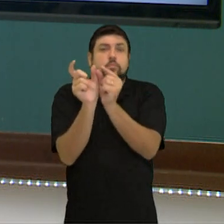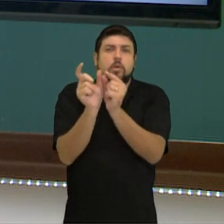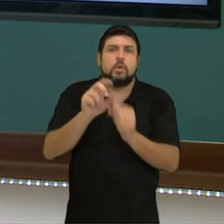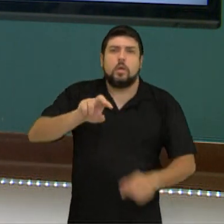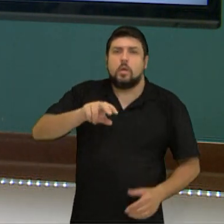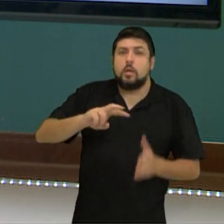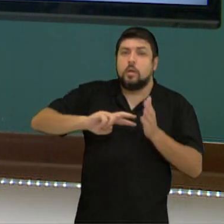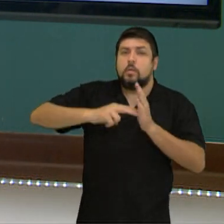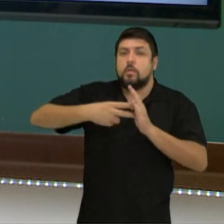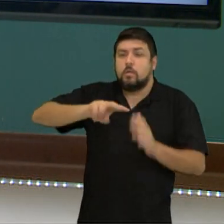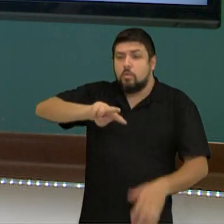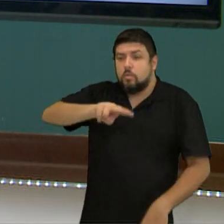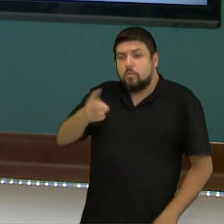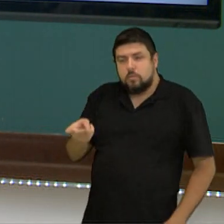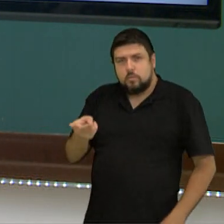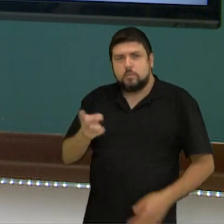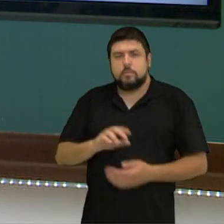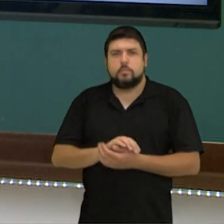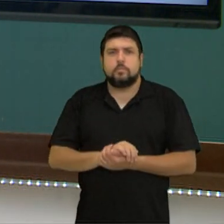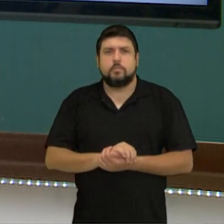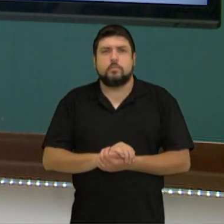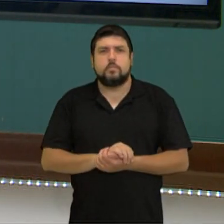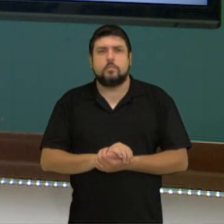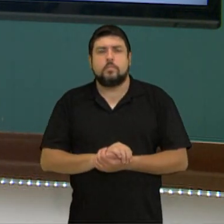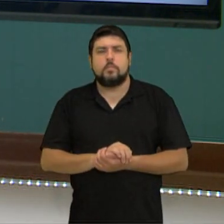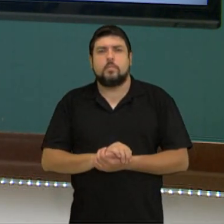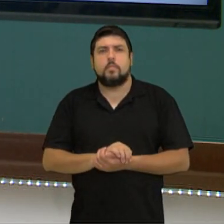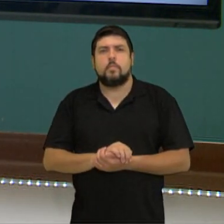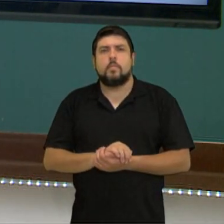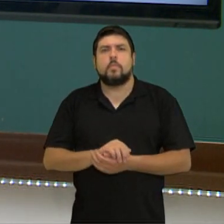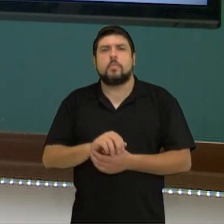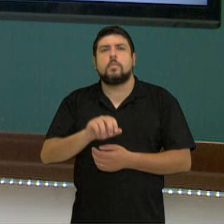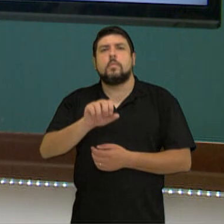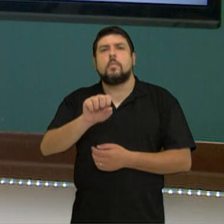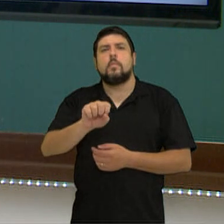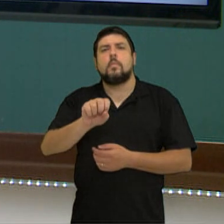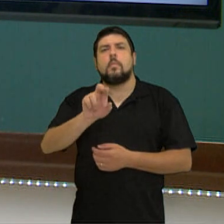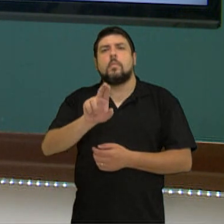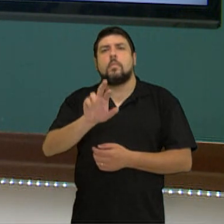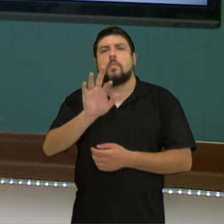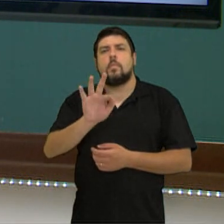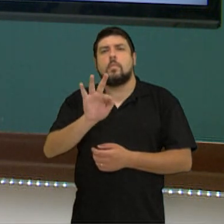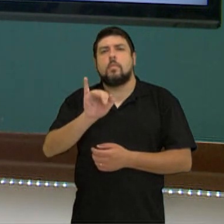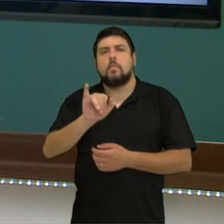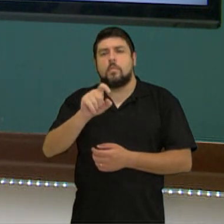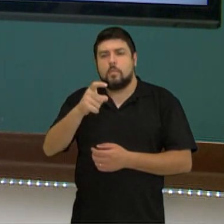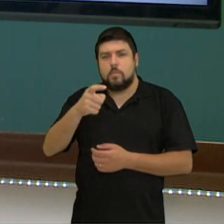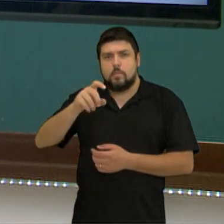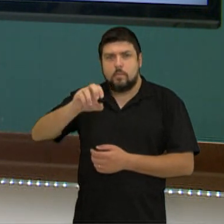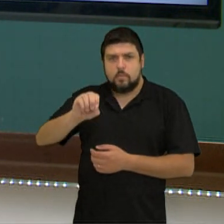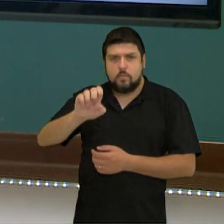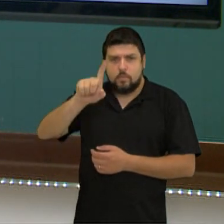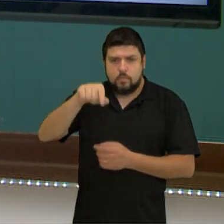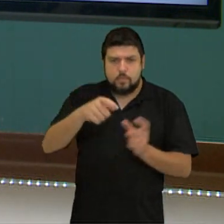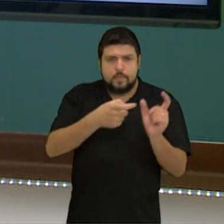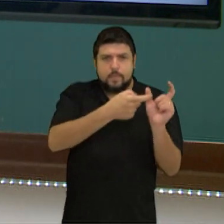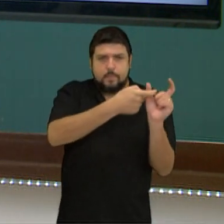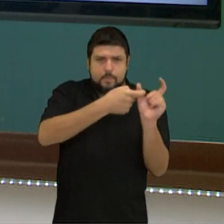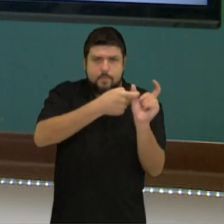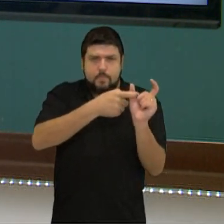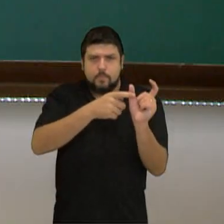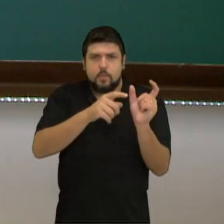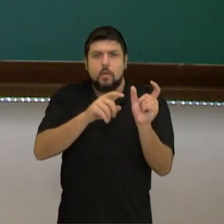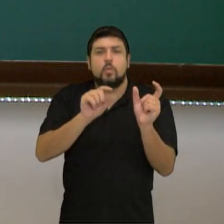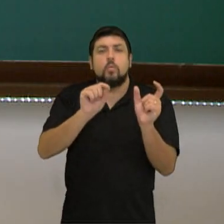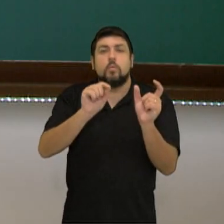que seria um prefixo. Já o sufixo, veja só, a word part that comes after the root word. Qual